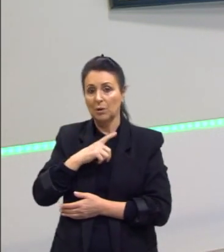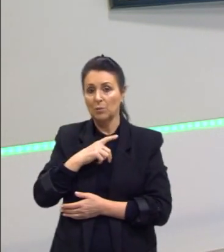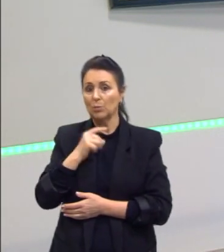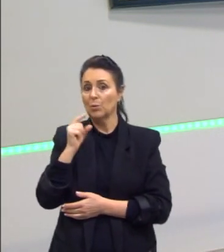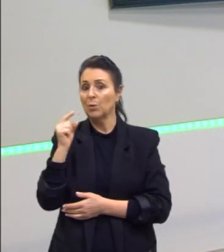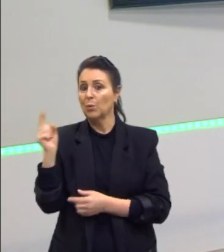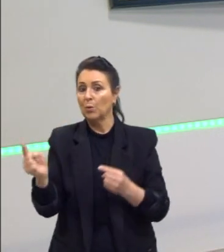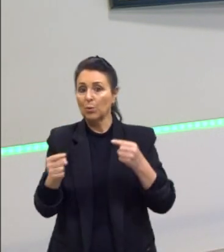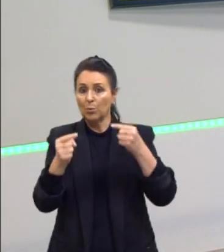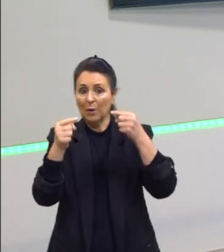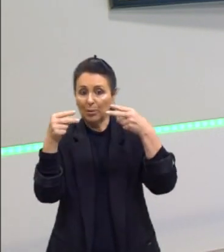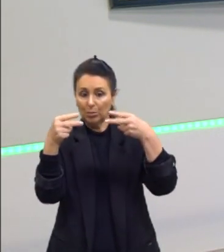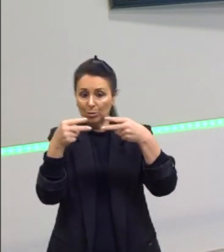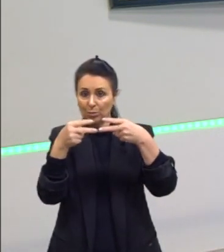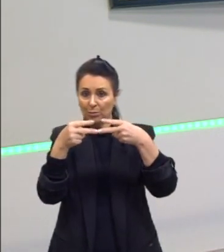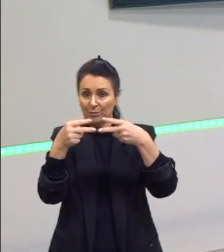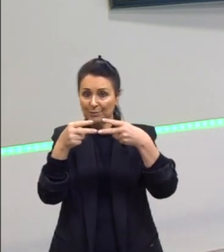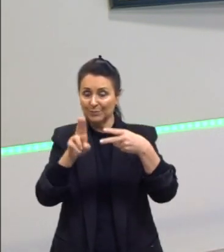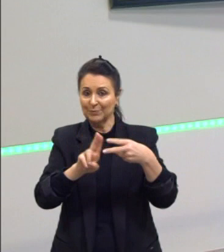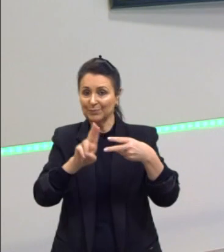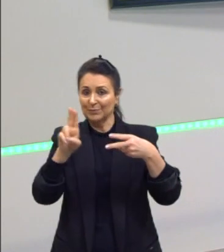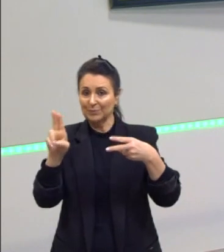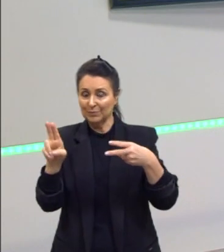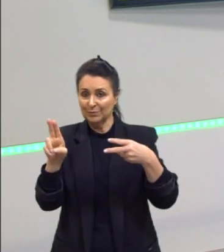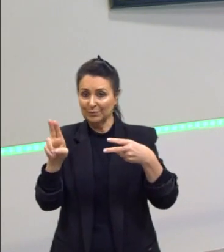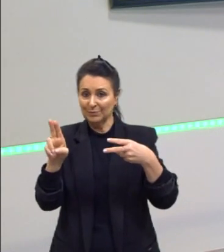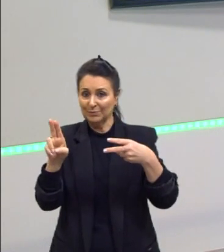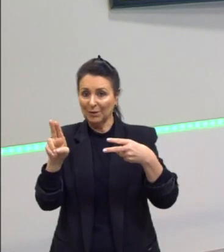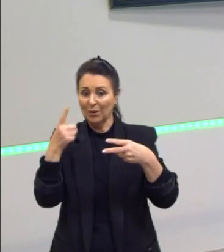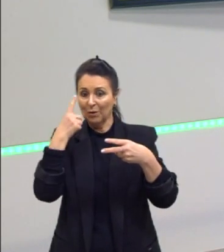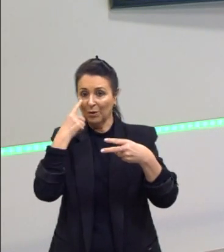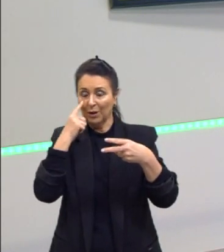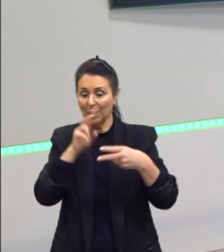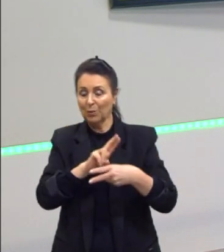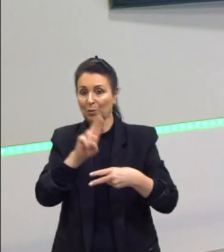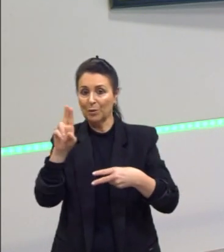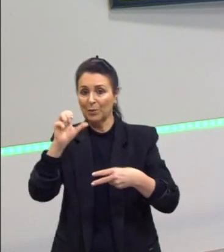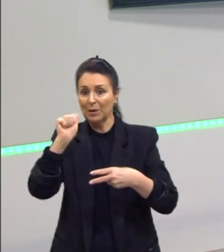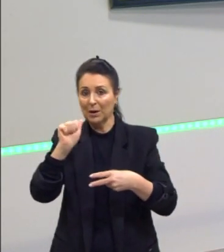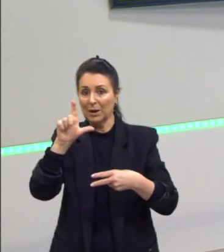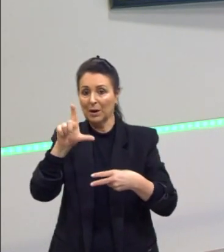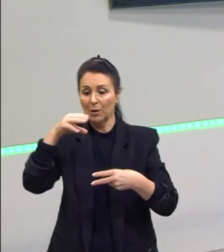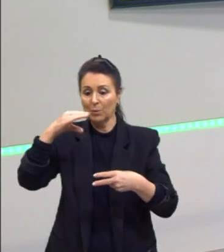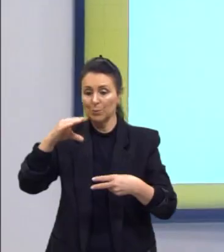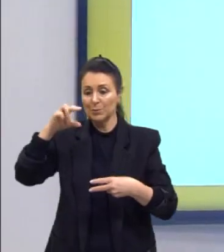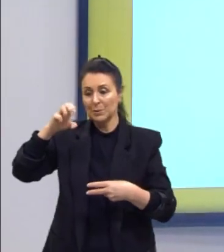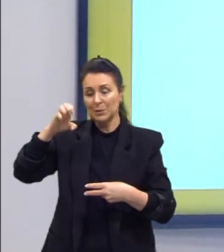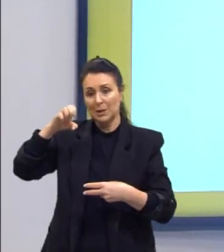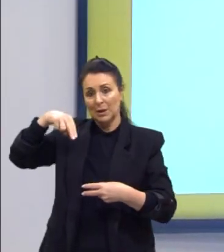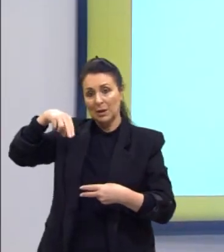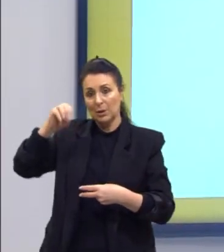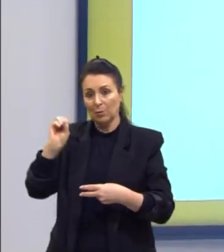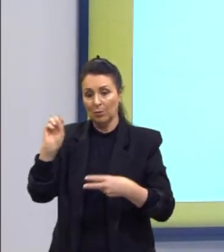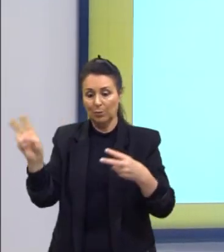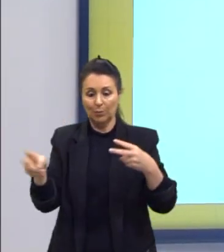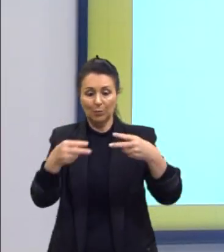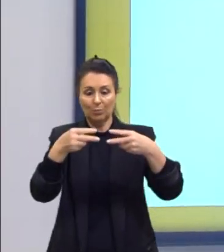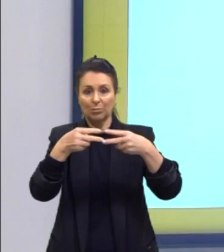menos uma dupla ligação não é o nome ele é intuitivo né o nome já diz aqui ó alceno então preciso ter uma